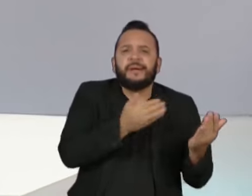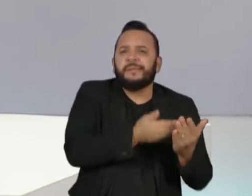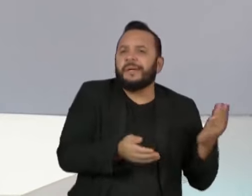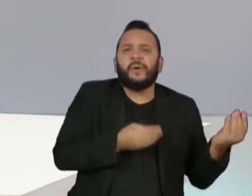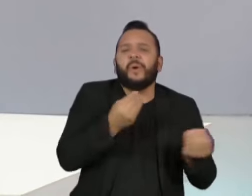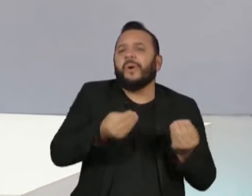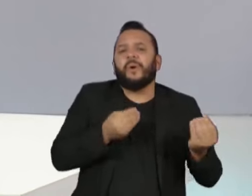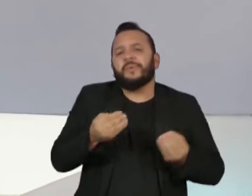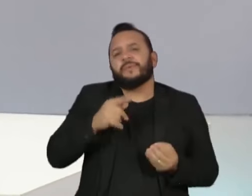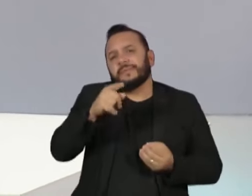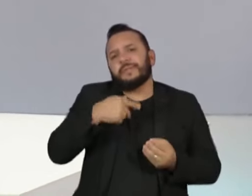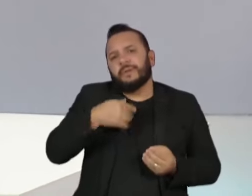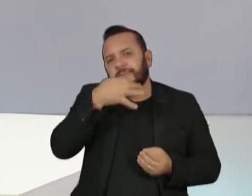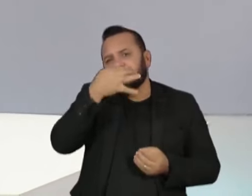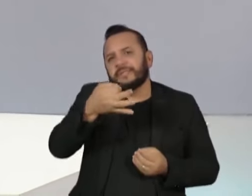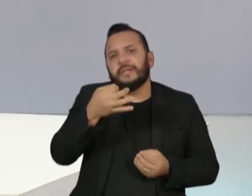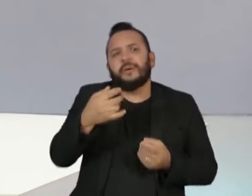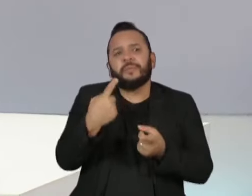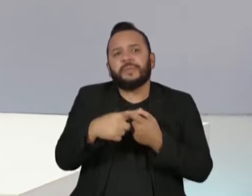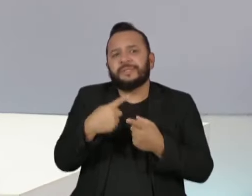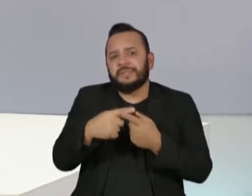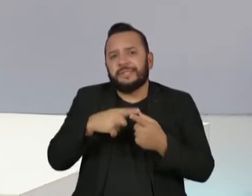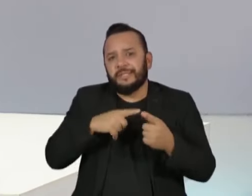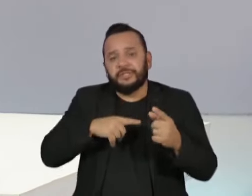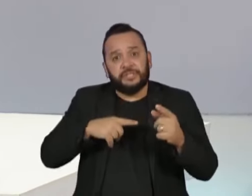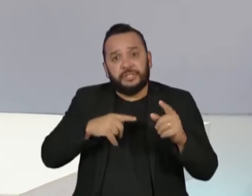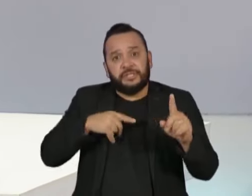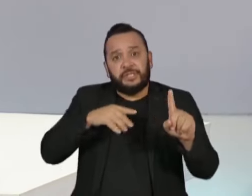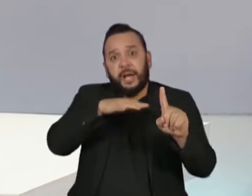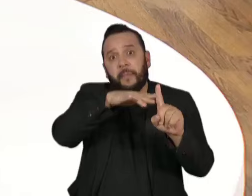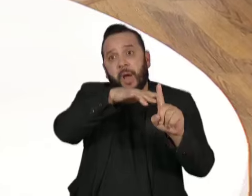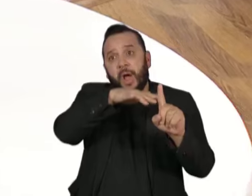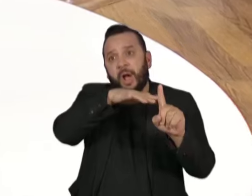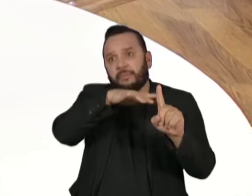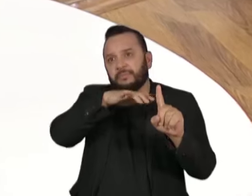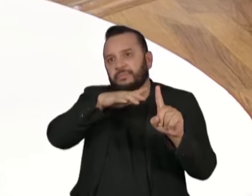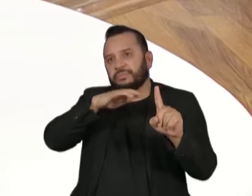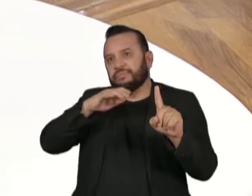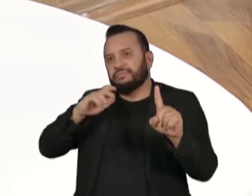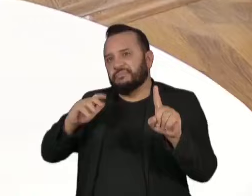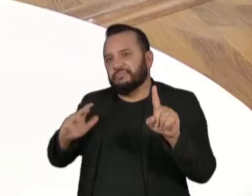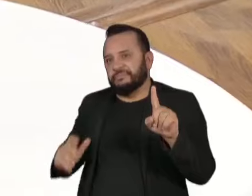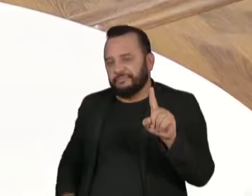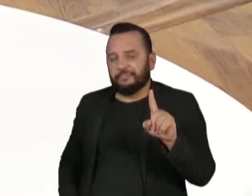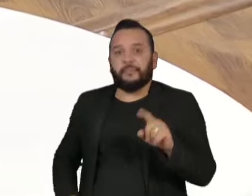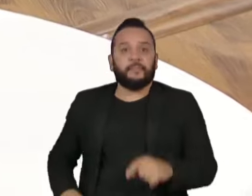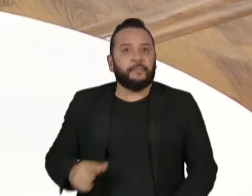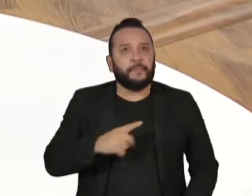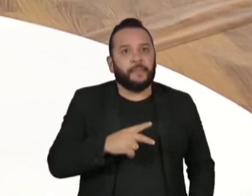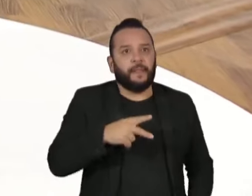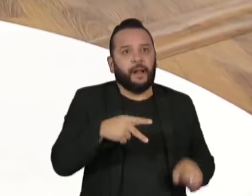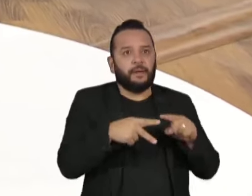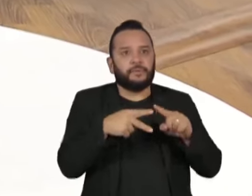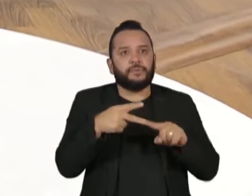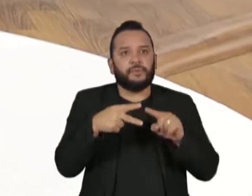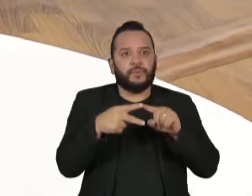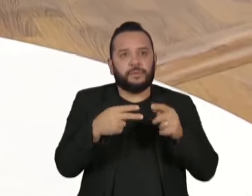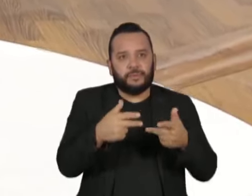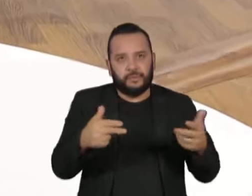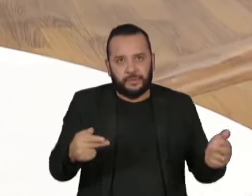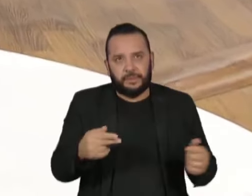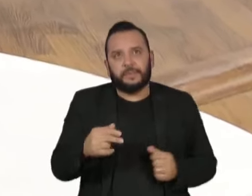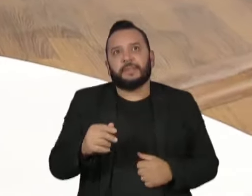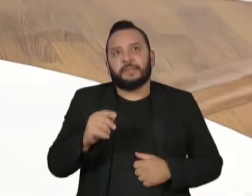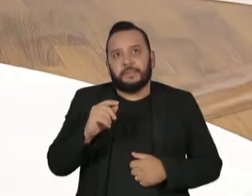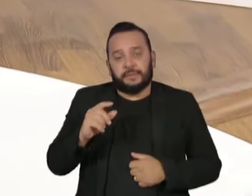consegue avaliar o que que fez esse programa murchar legal ó são duas coisas aí a primeira que muito importante é o seguinte ao contrário do